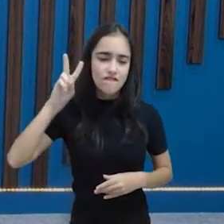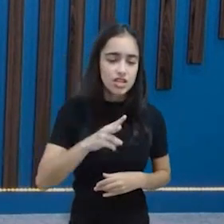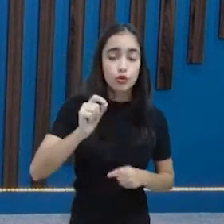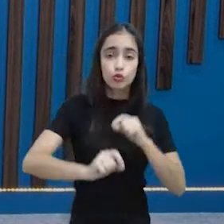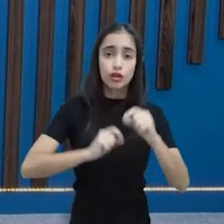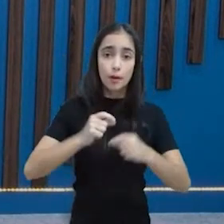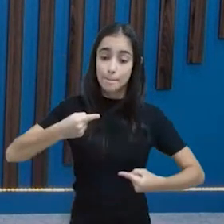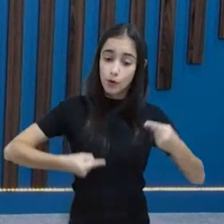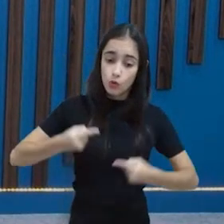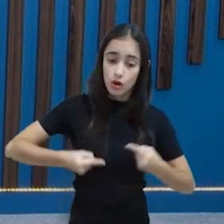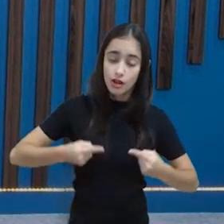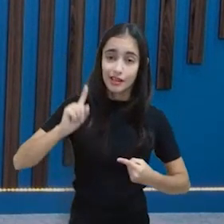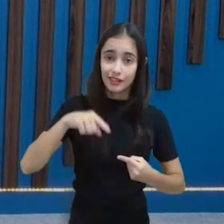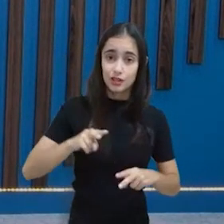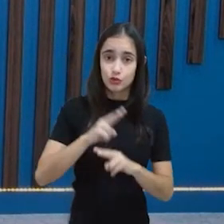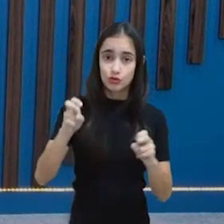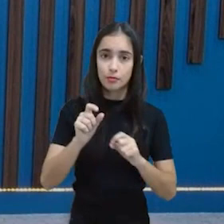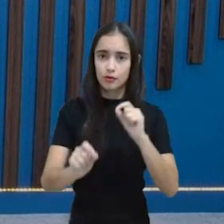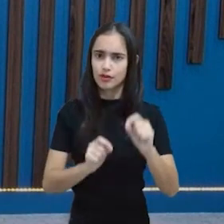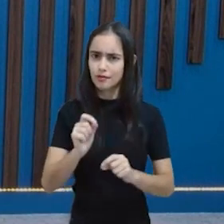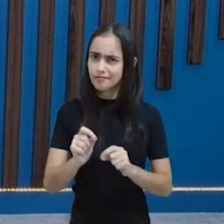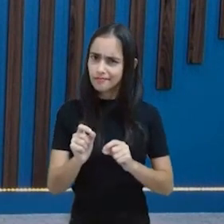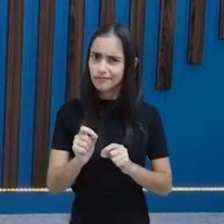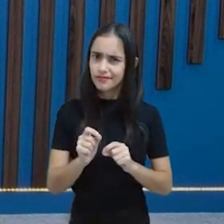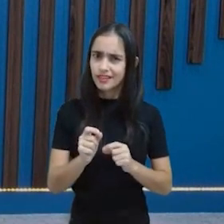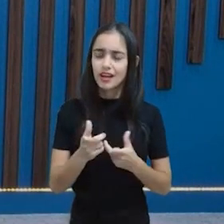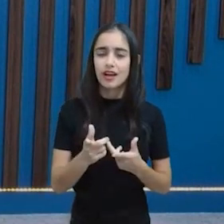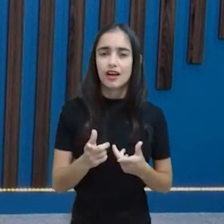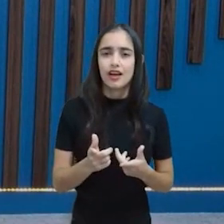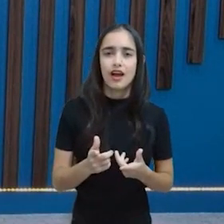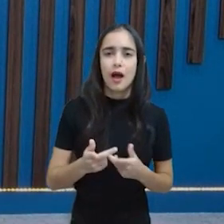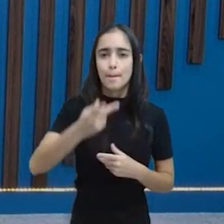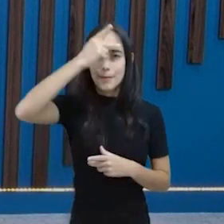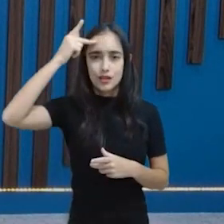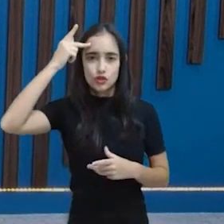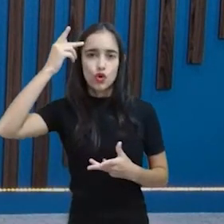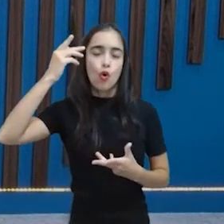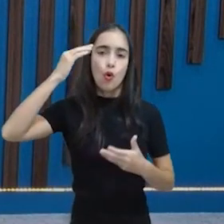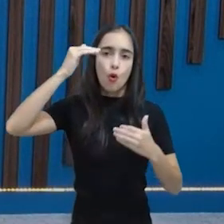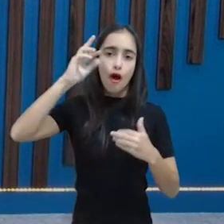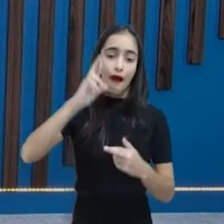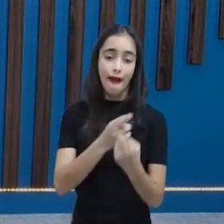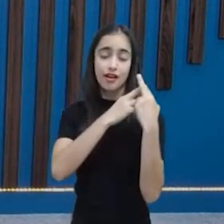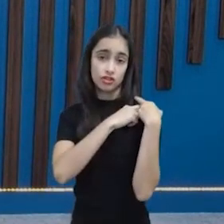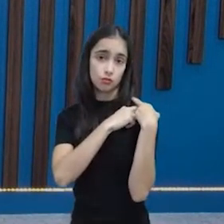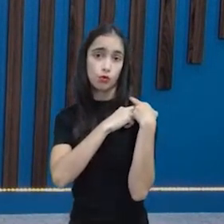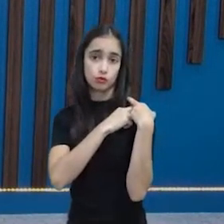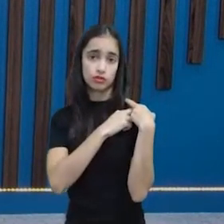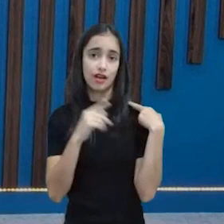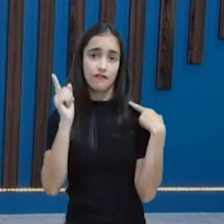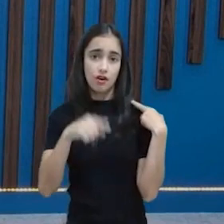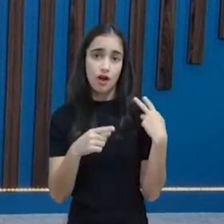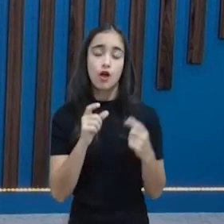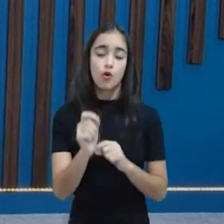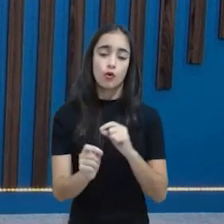aquela questão da política institucionalizada, né? De quem está lá, por exemplo, no Senado, na Câmara, é